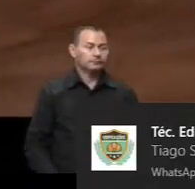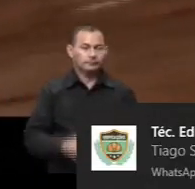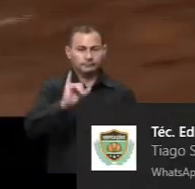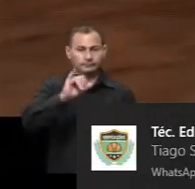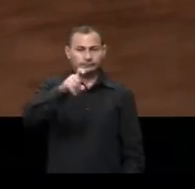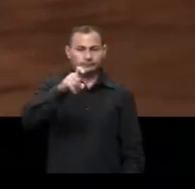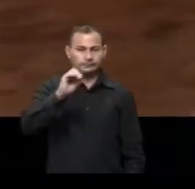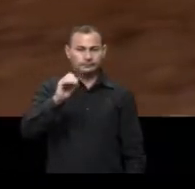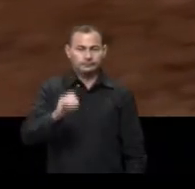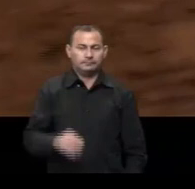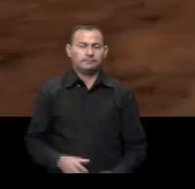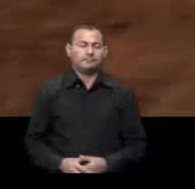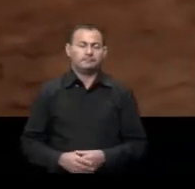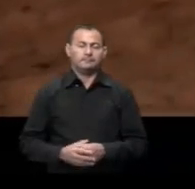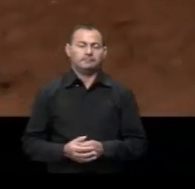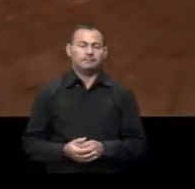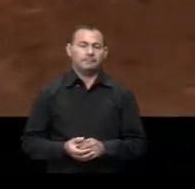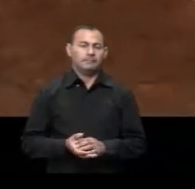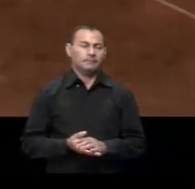eixo.